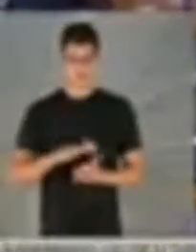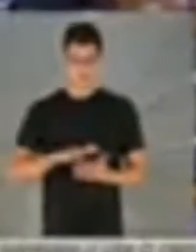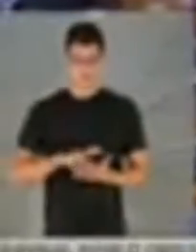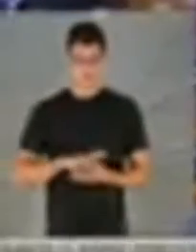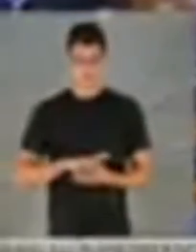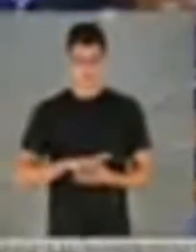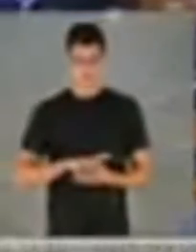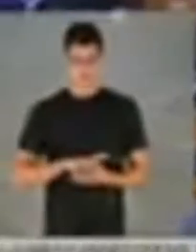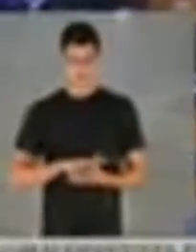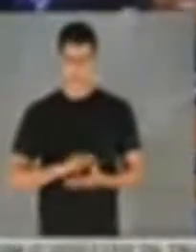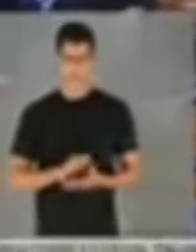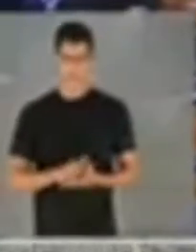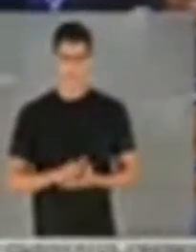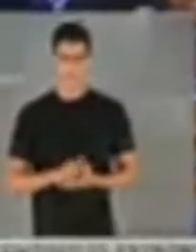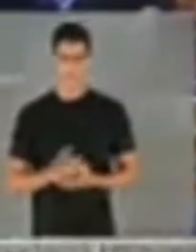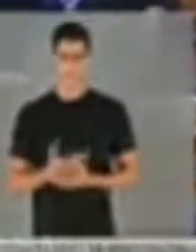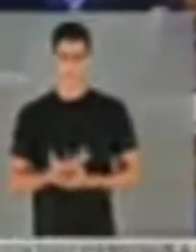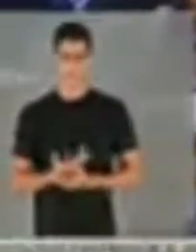Ministério da Saúde.